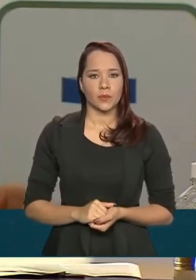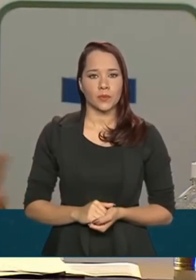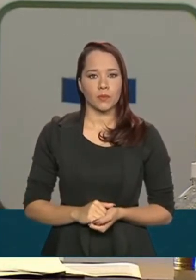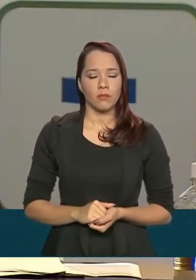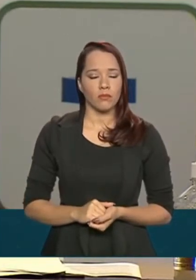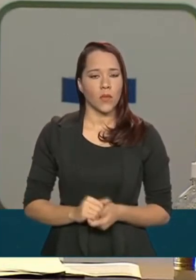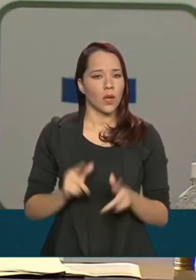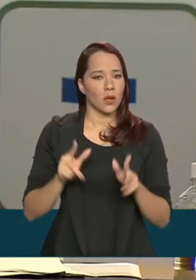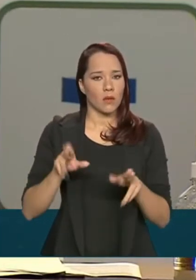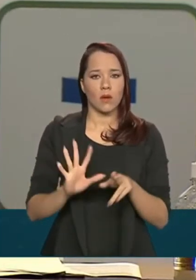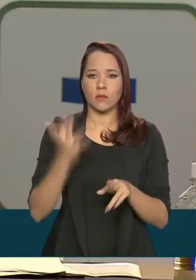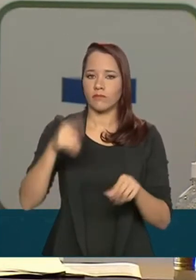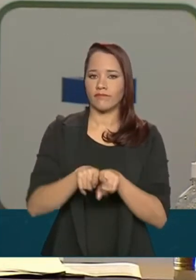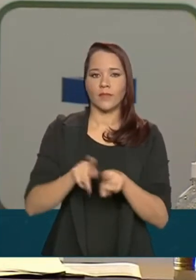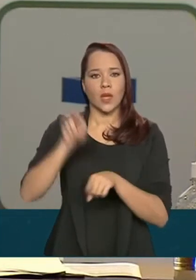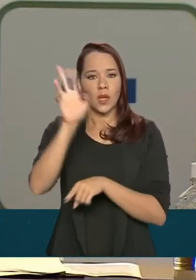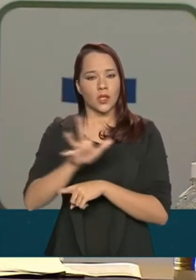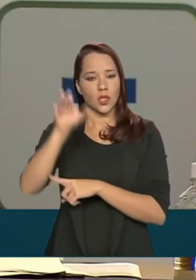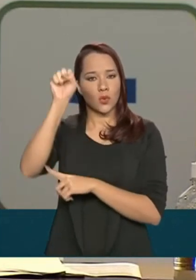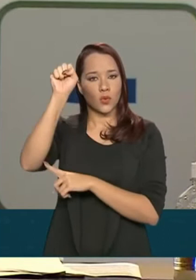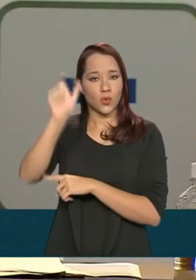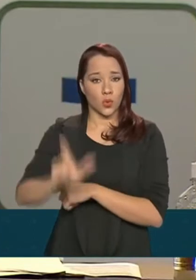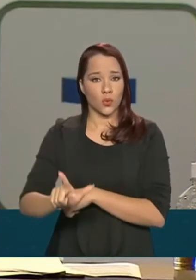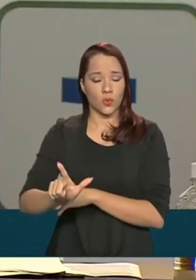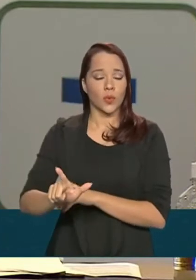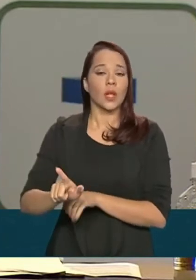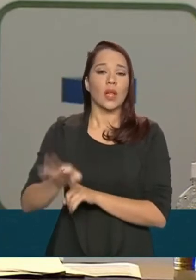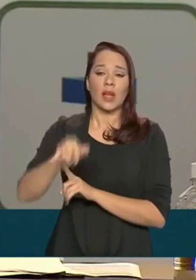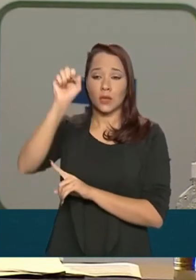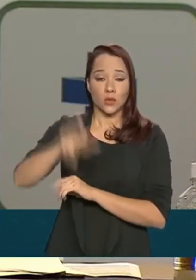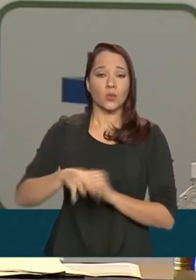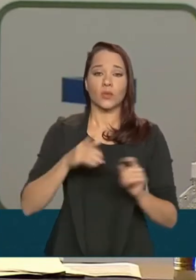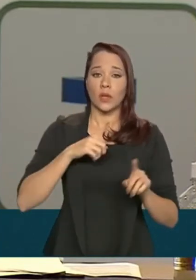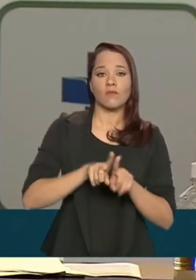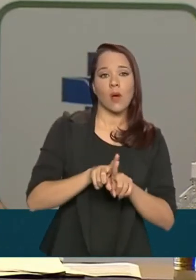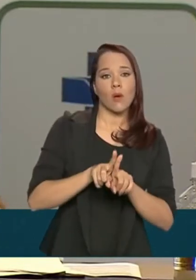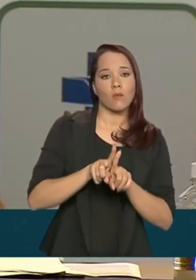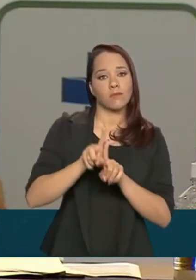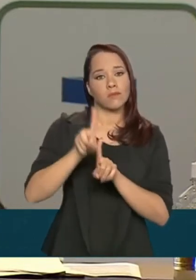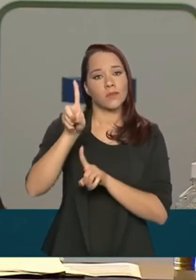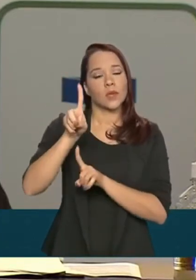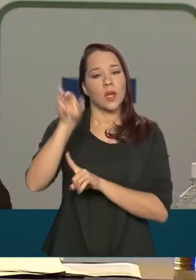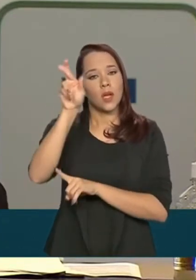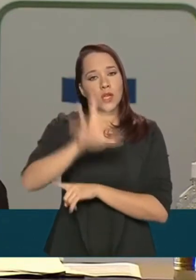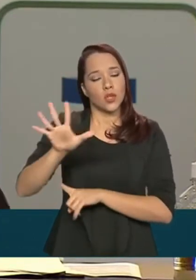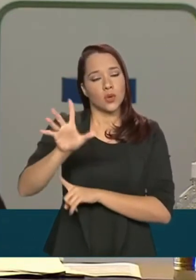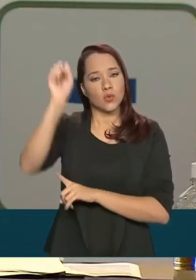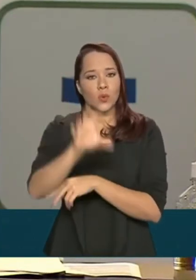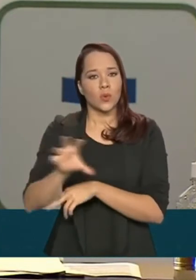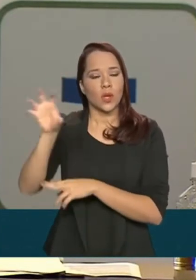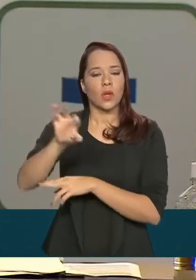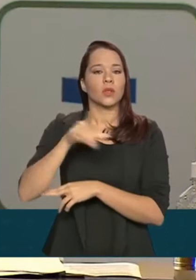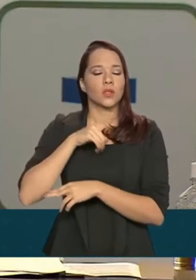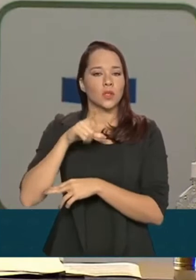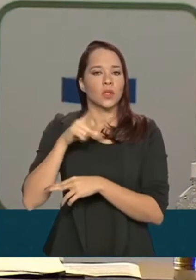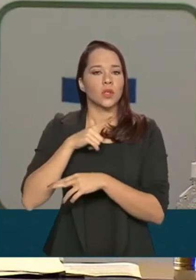A mesma coisa a gente verifica na região sul, houve um aumento muito significativo, a região sul vem num estado crescente,